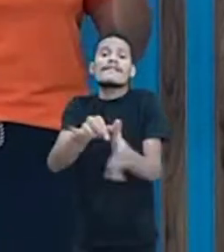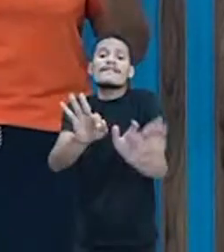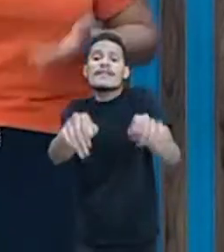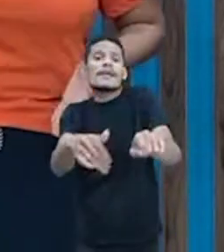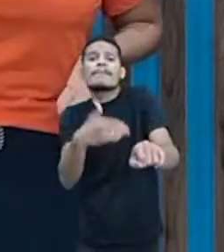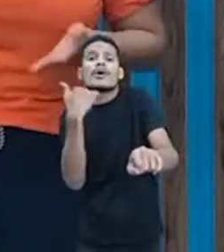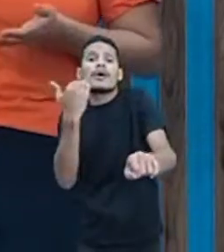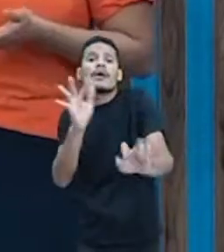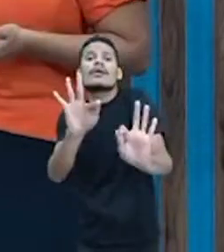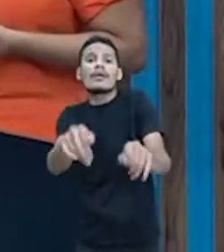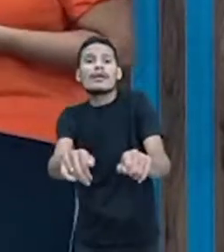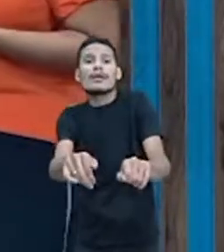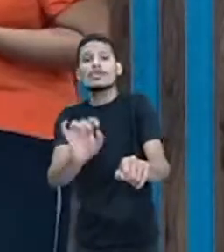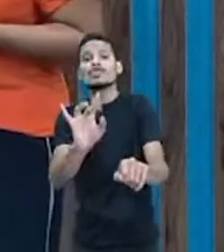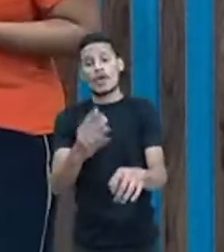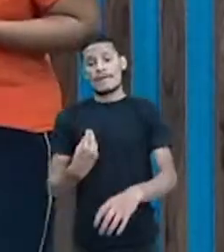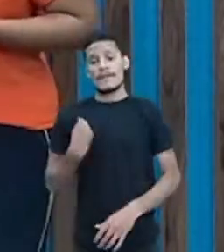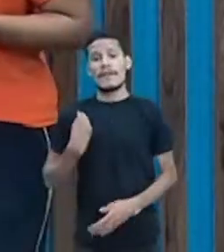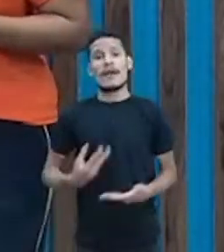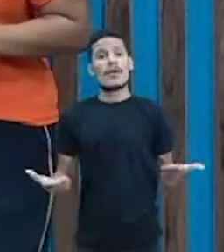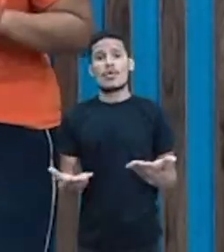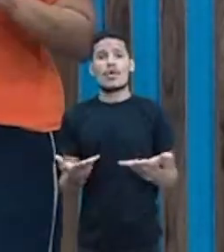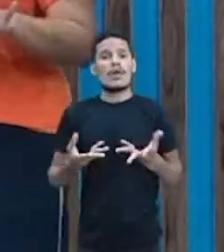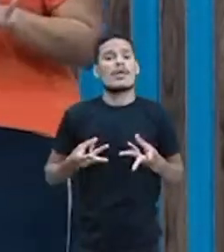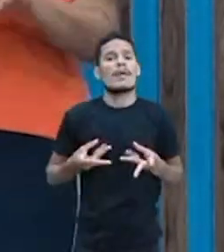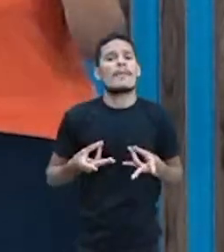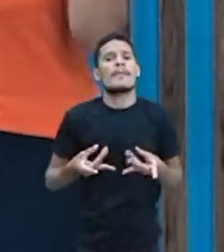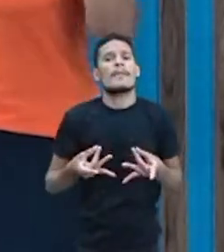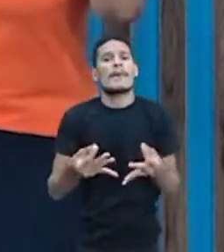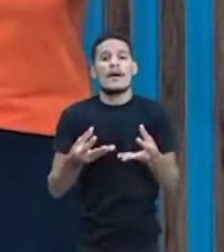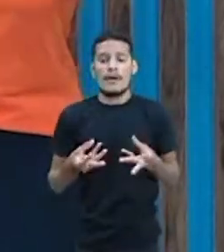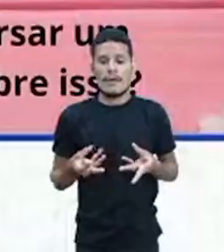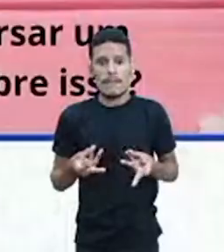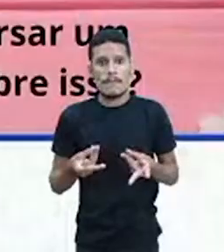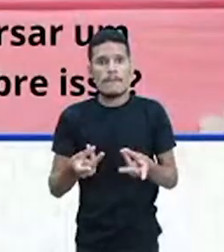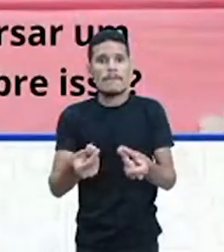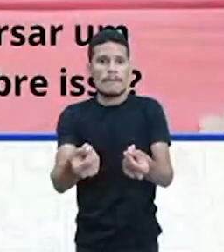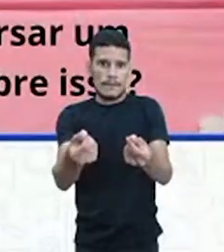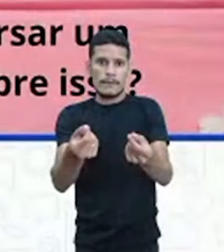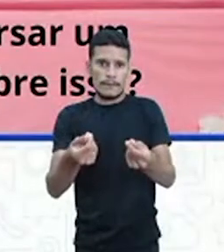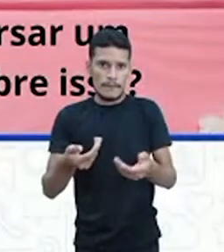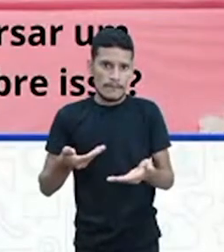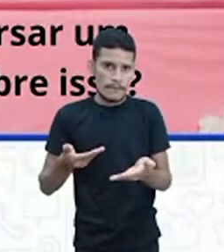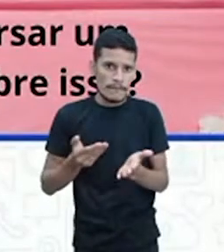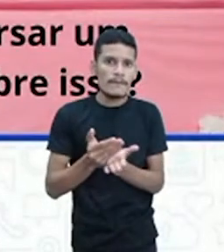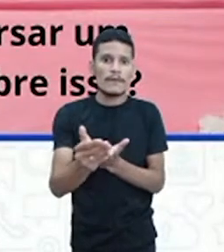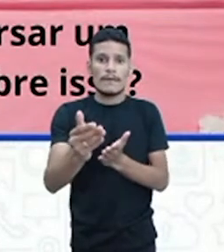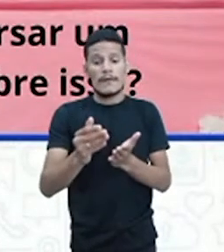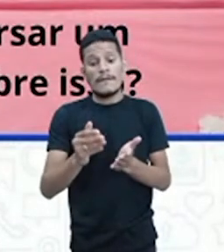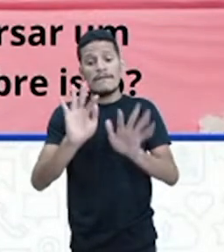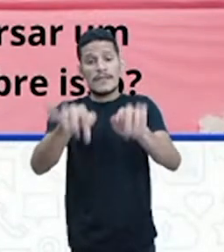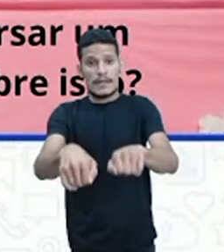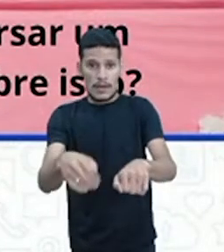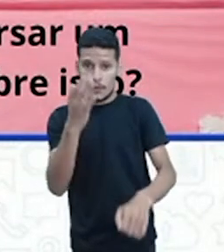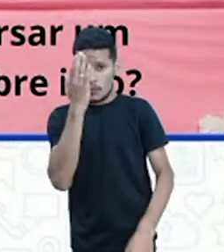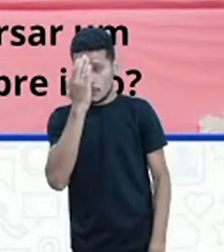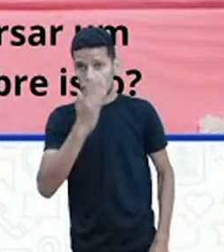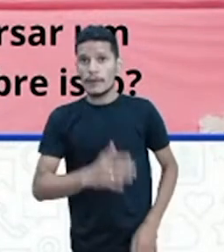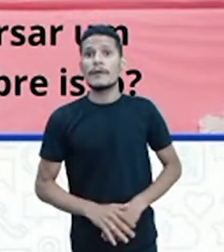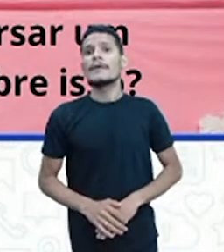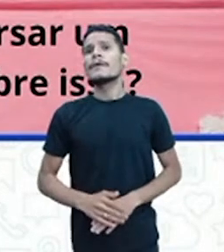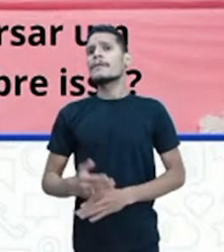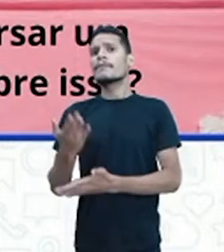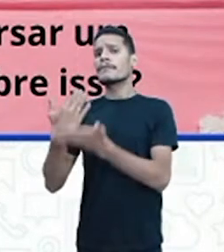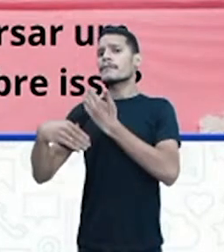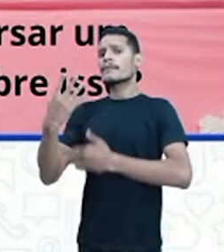para se desconstruir. Então, lembra que aula passada a gente falou sobre os padrões de beleza. A gente falou